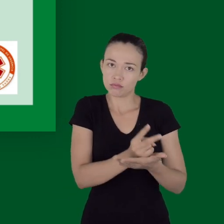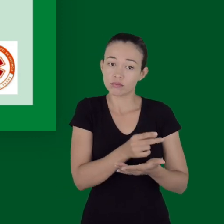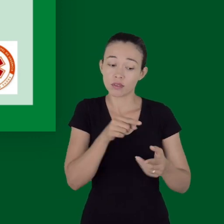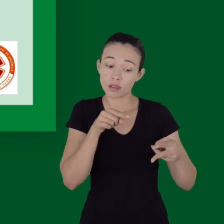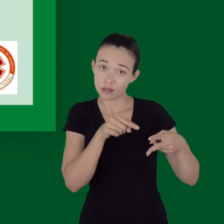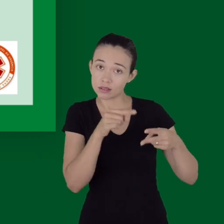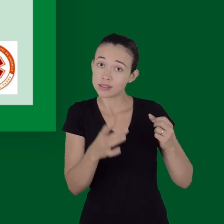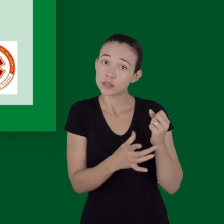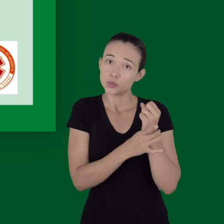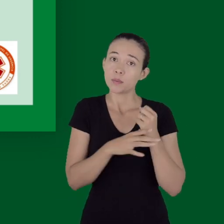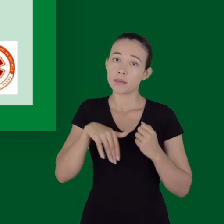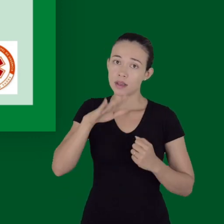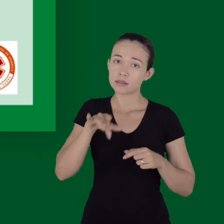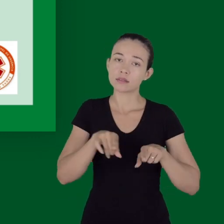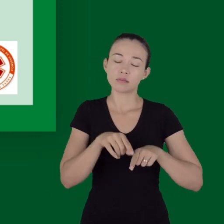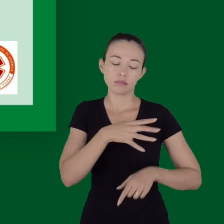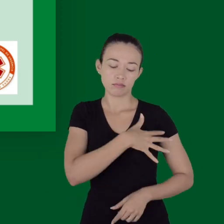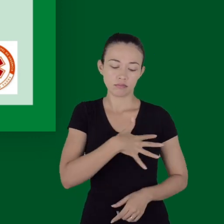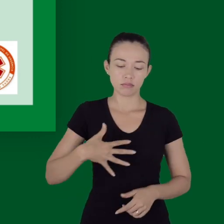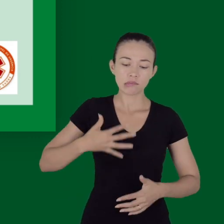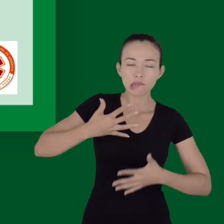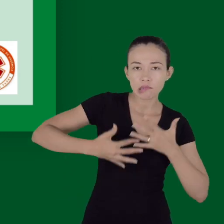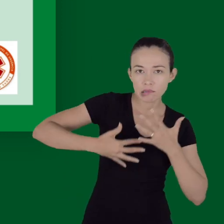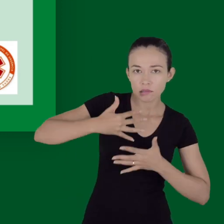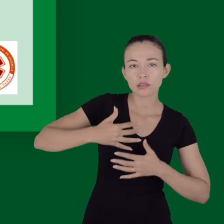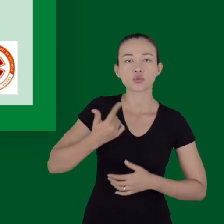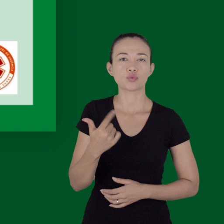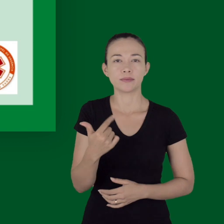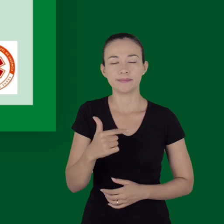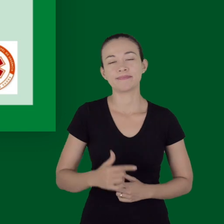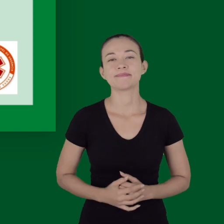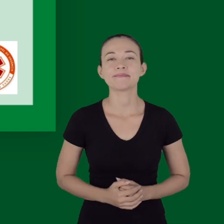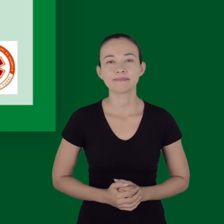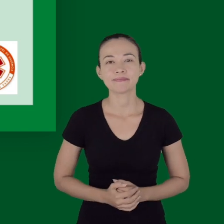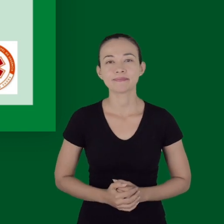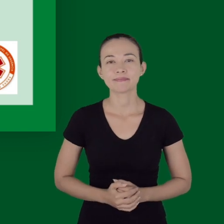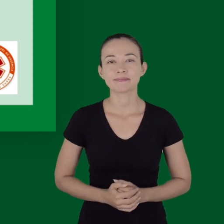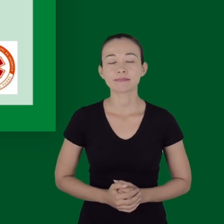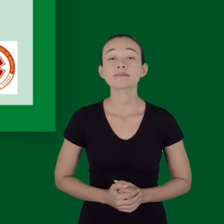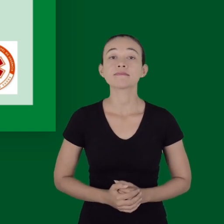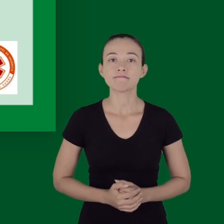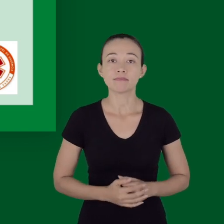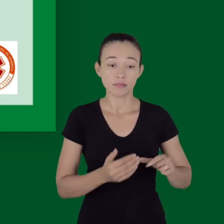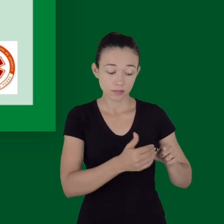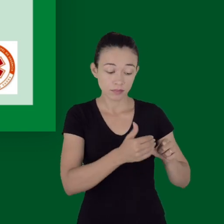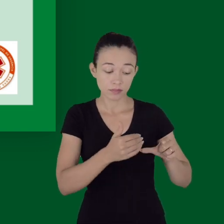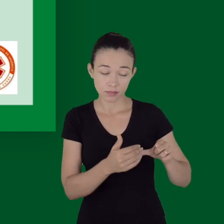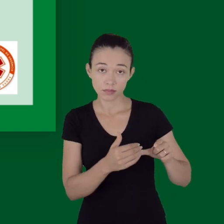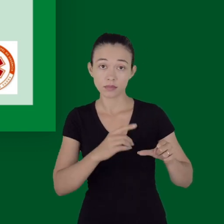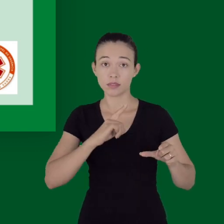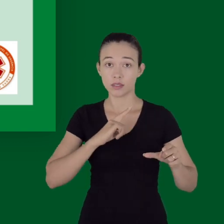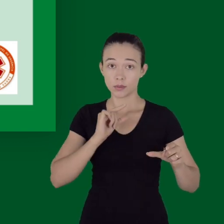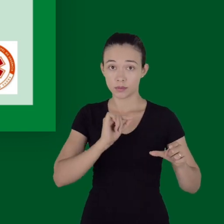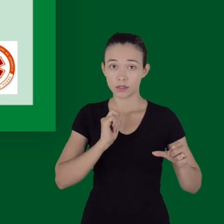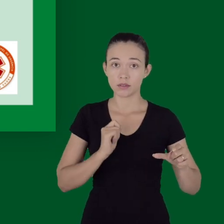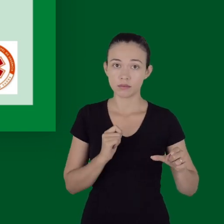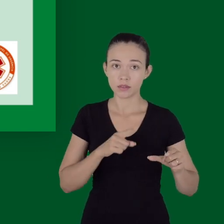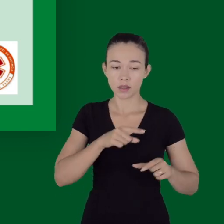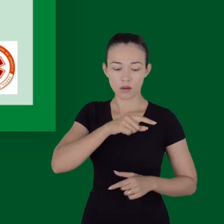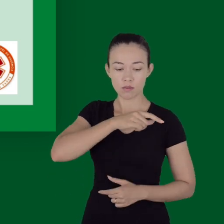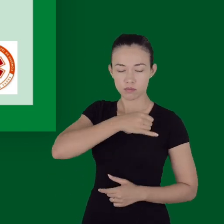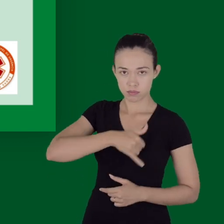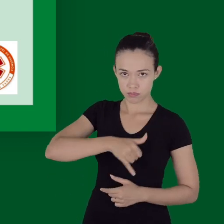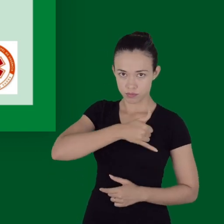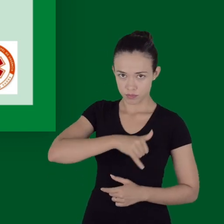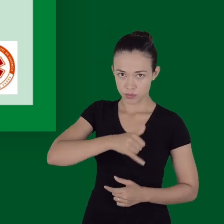não observa interferências do tórax do paciente. Em seguida, eu inicio a estimulação, sempre na amperagem mais